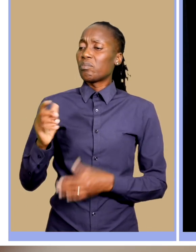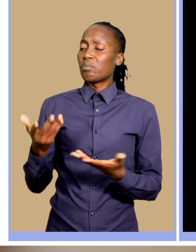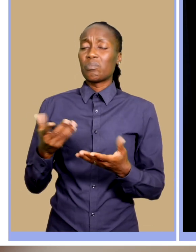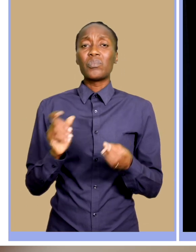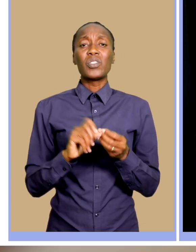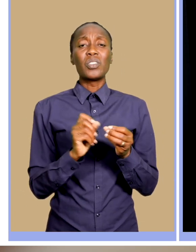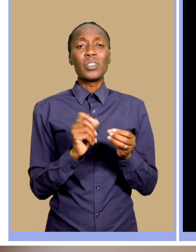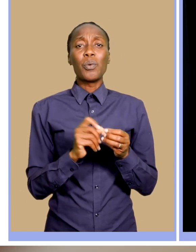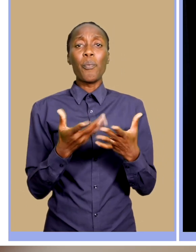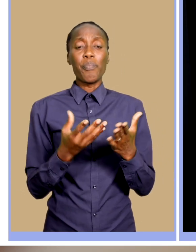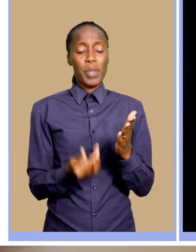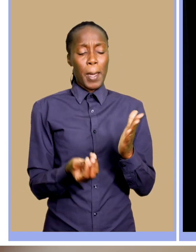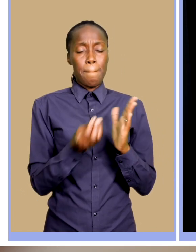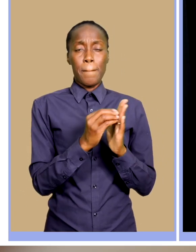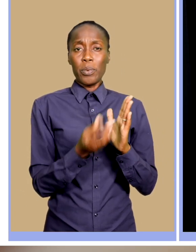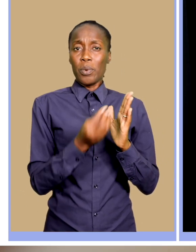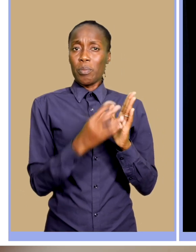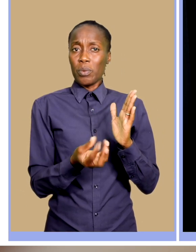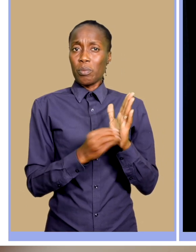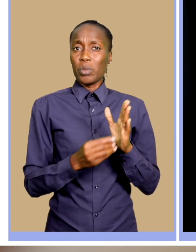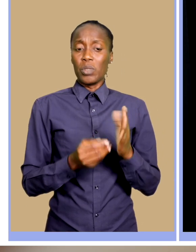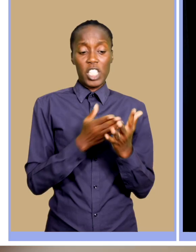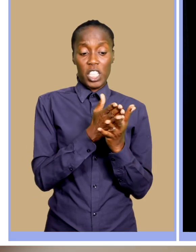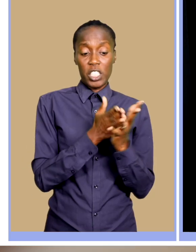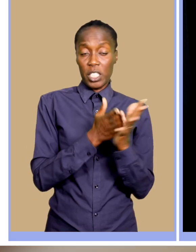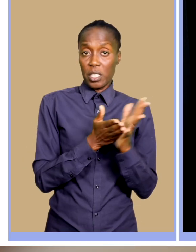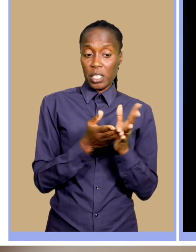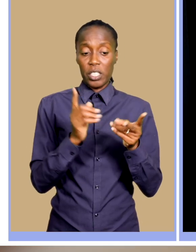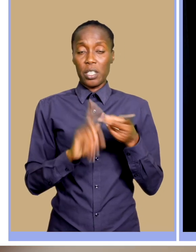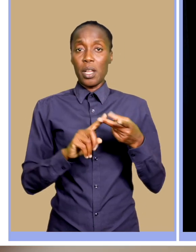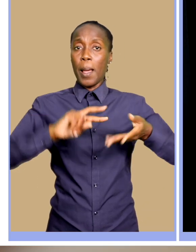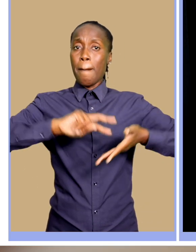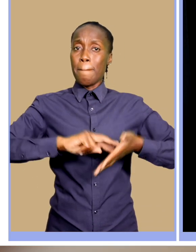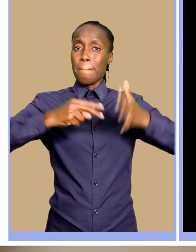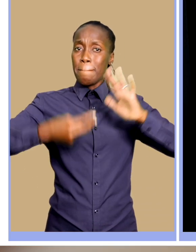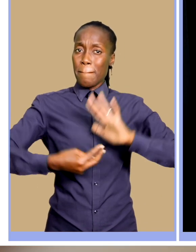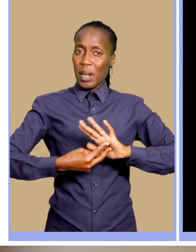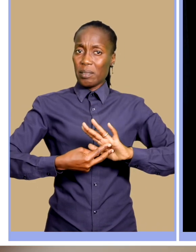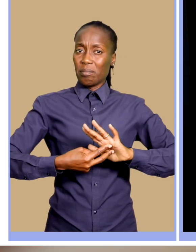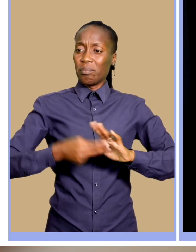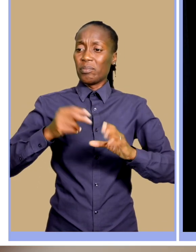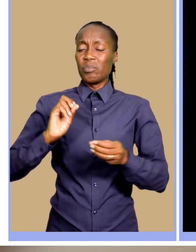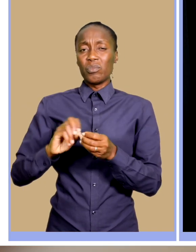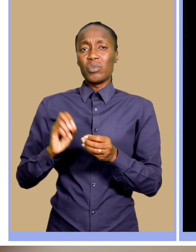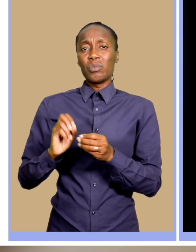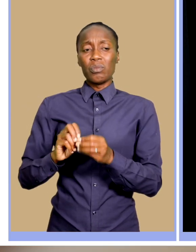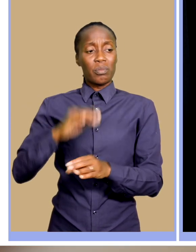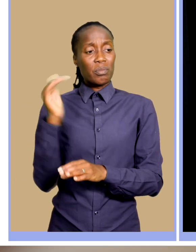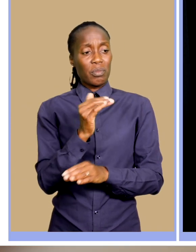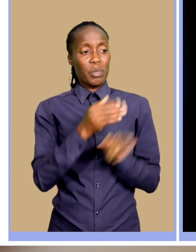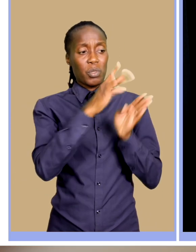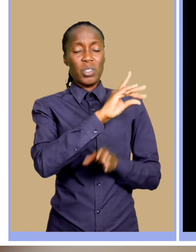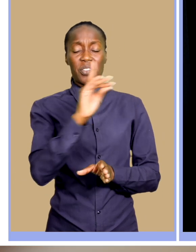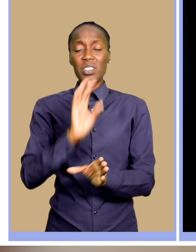desta estratégia ou desse plano, nunca é convidada a pessoa com deficiência para estar lá, porque é